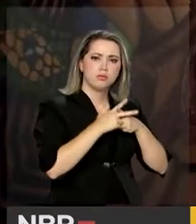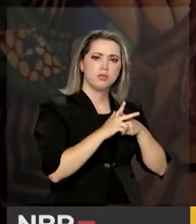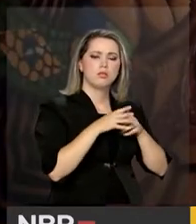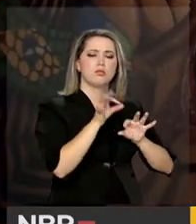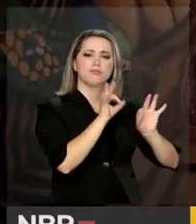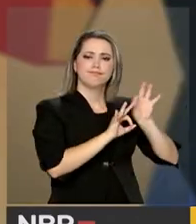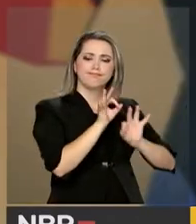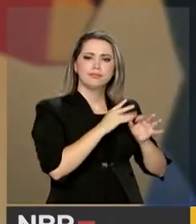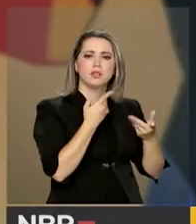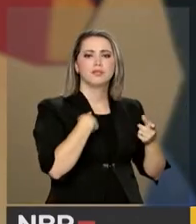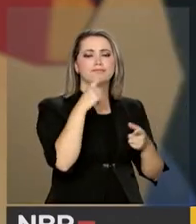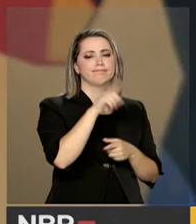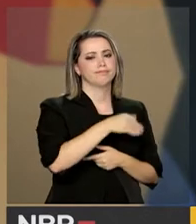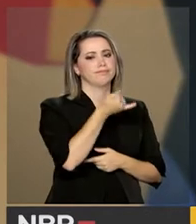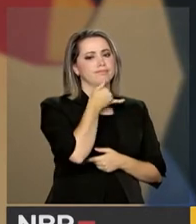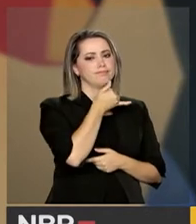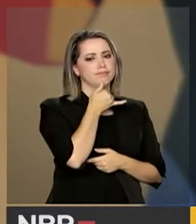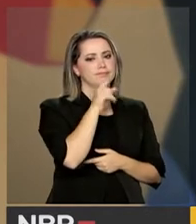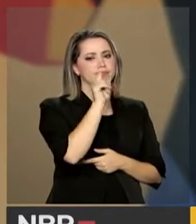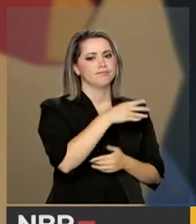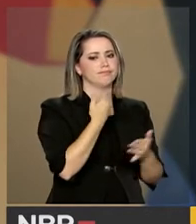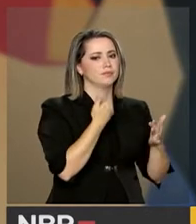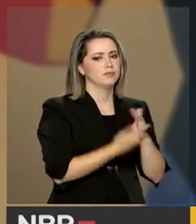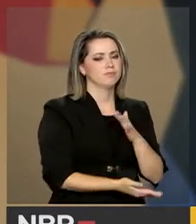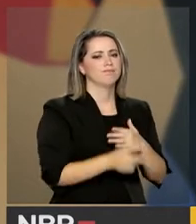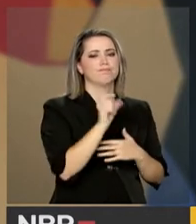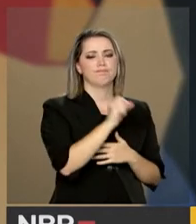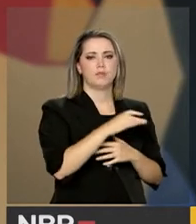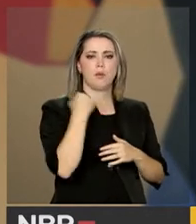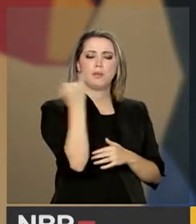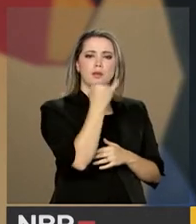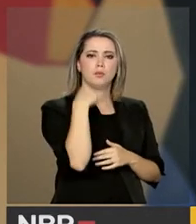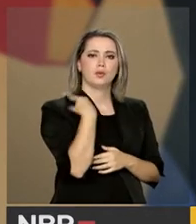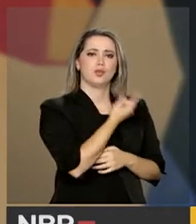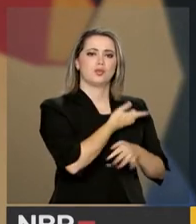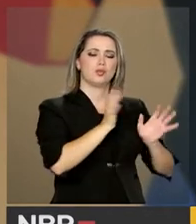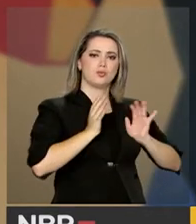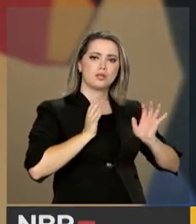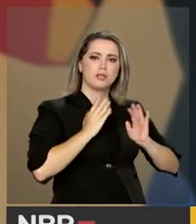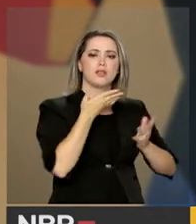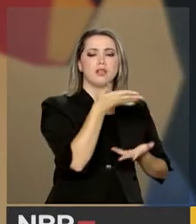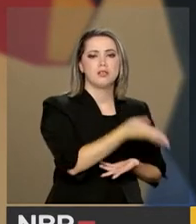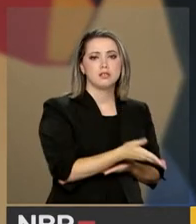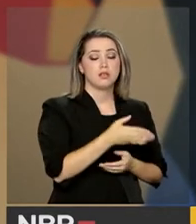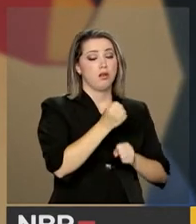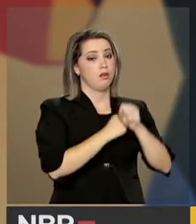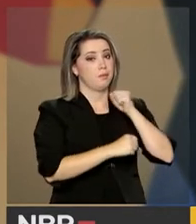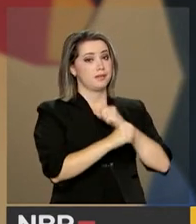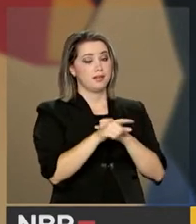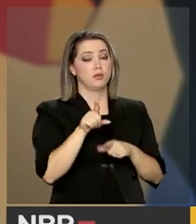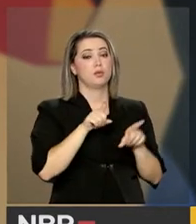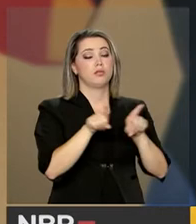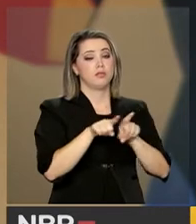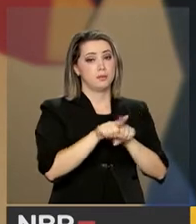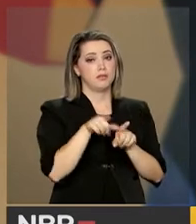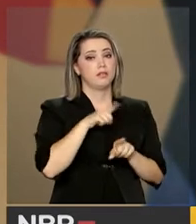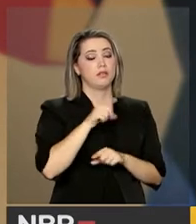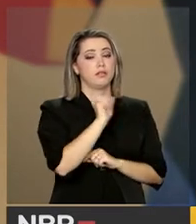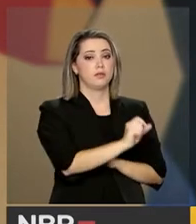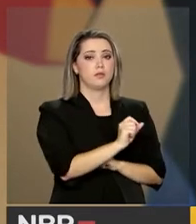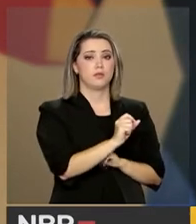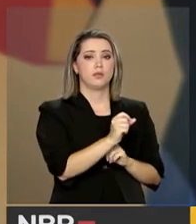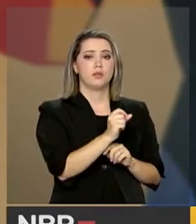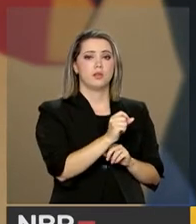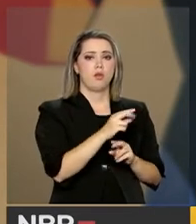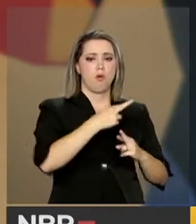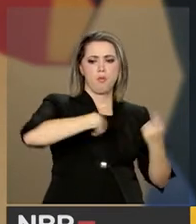é lamentável, é uma perda considerável do nosso patrimônio, do nosso acervo. No ano passado, a gente também teve